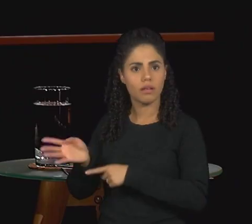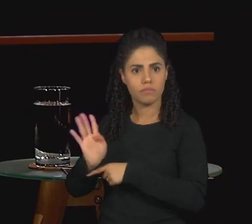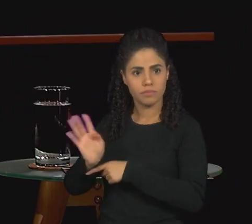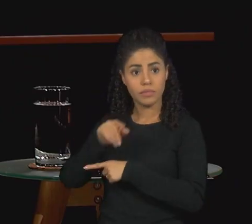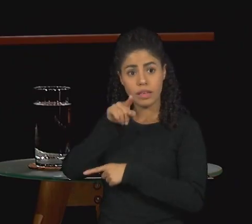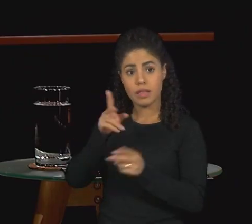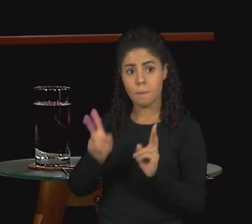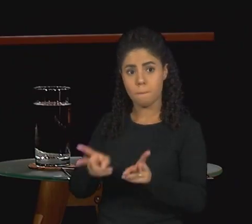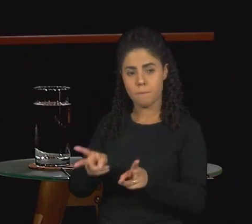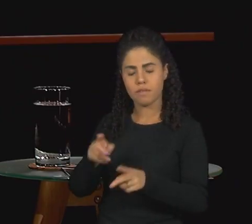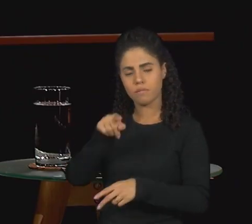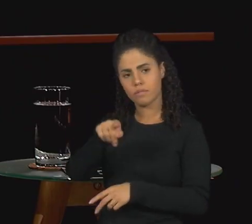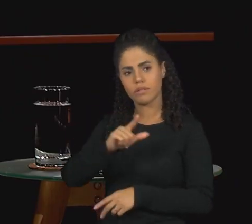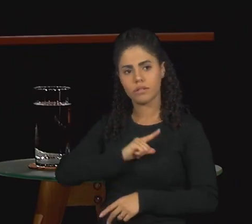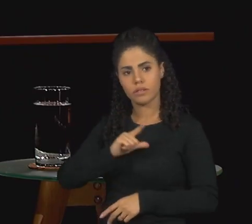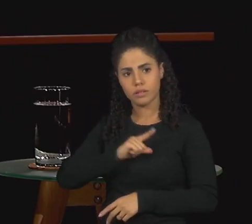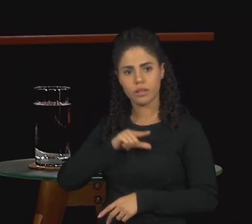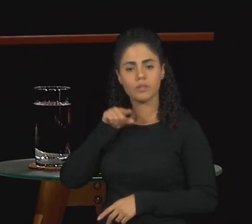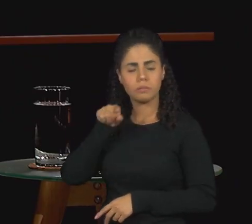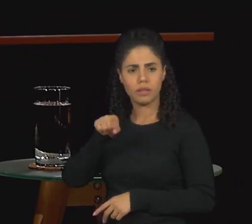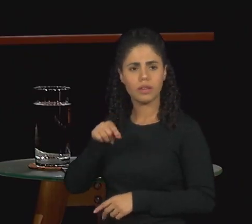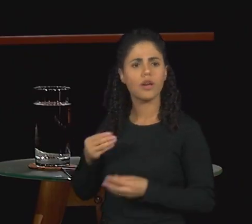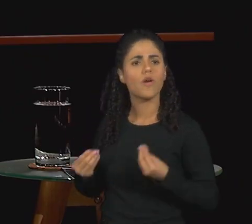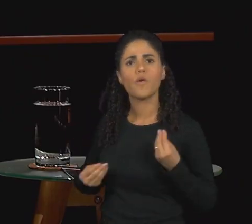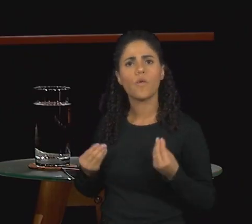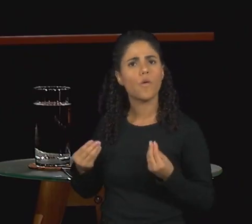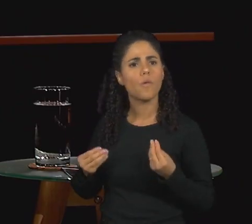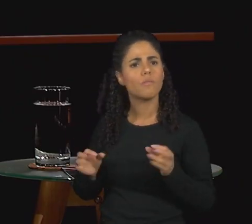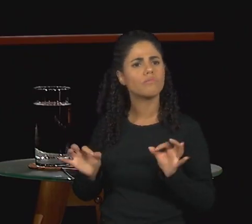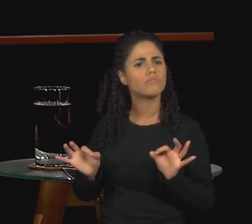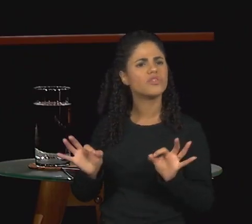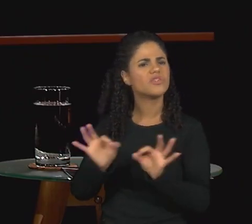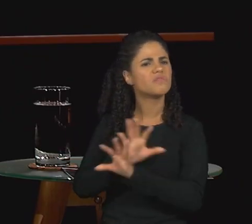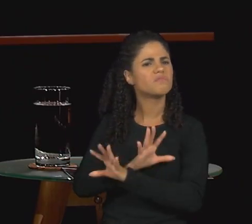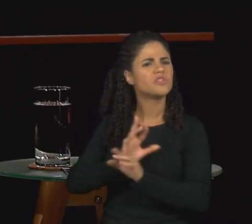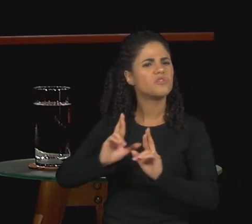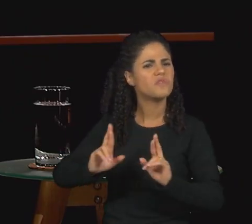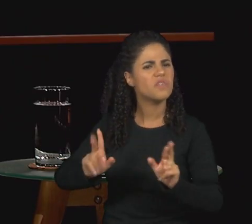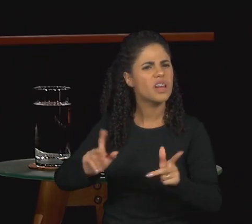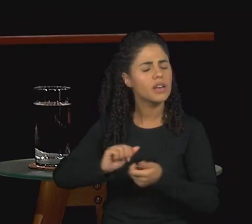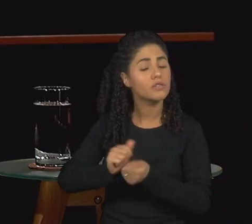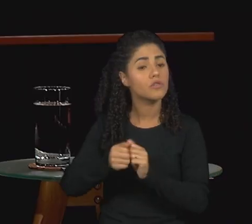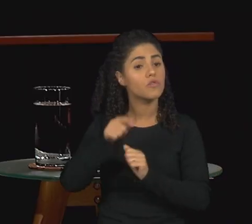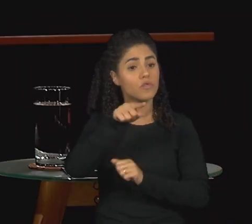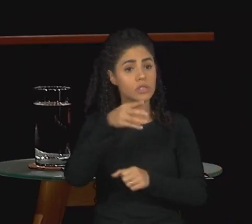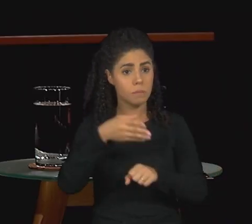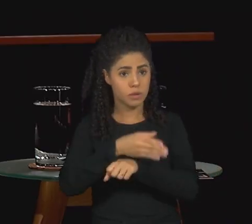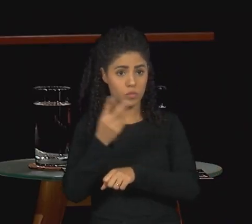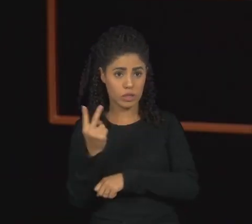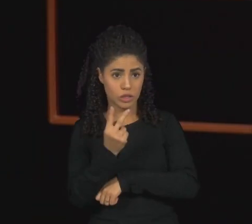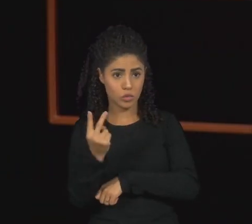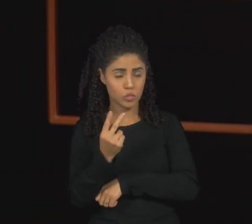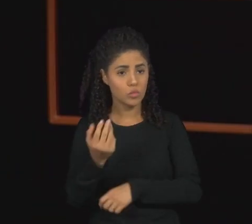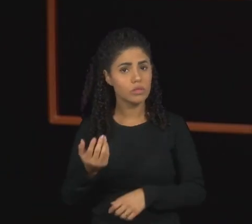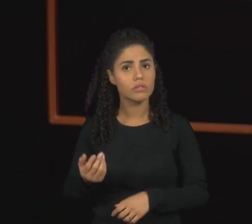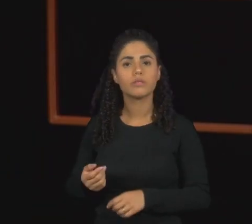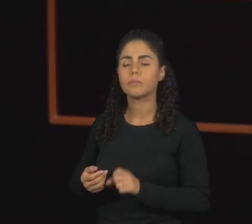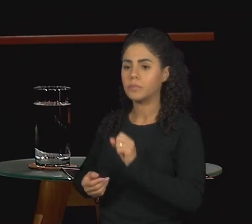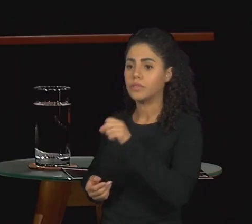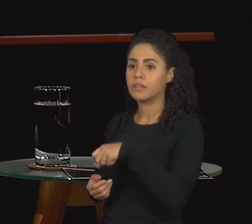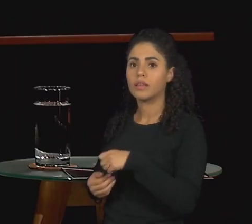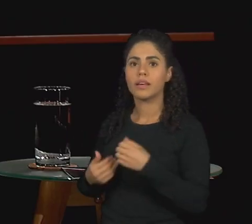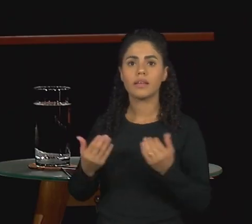dessa mesma obra do Guimarães Rosa, completamente distintas entre si. Você participou das 2, né?